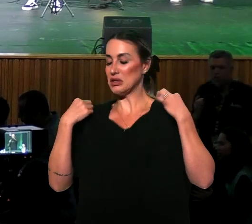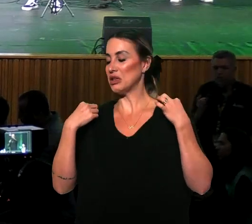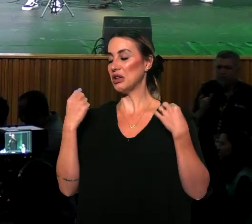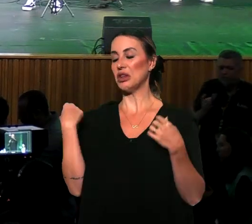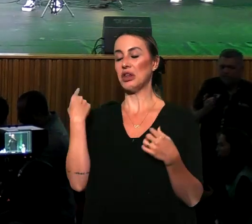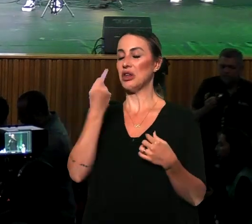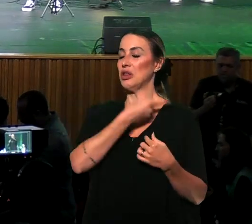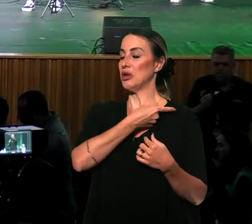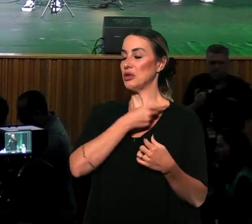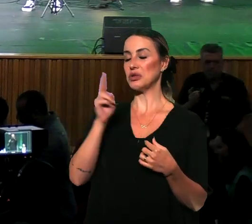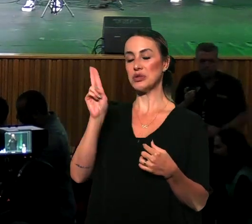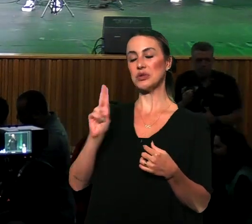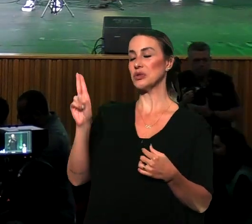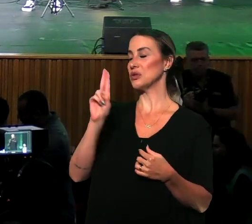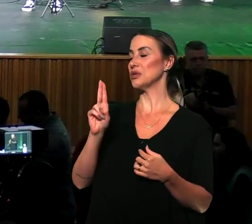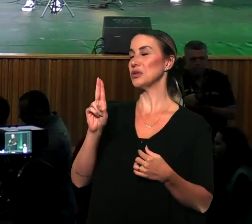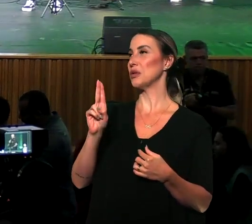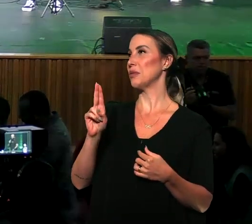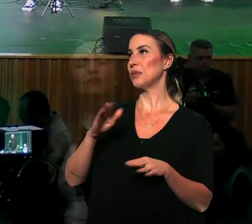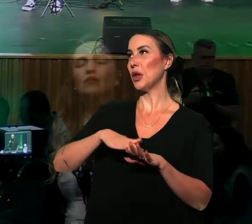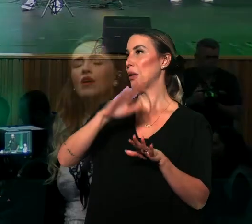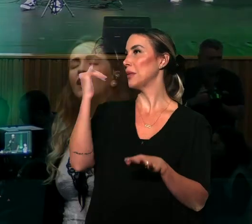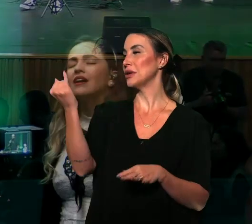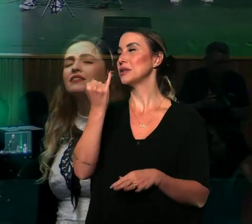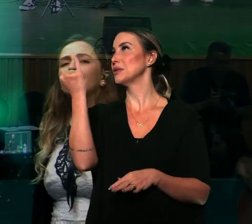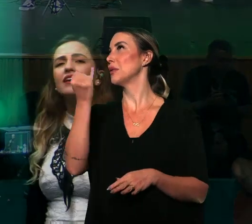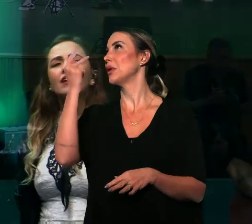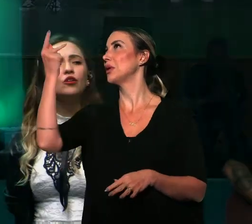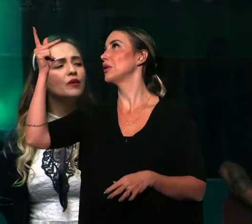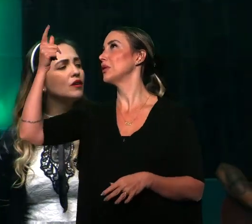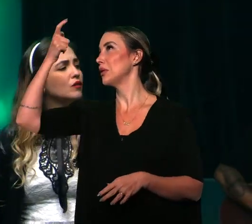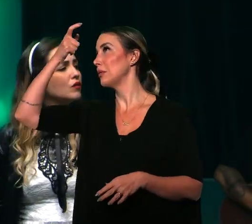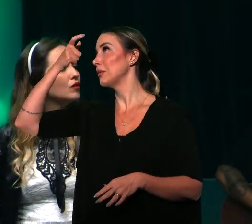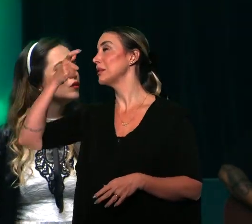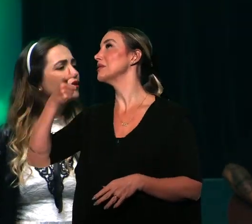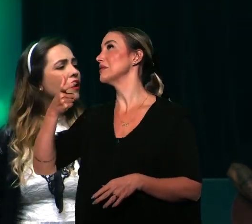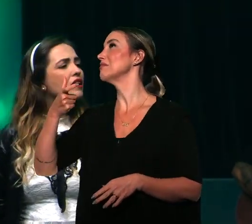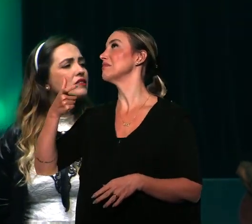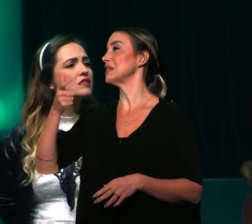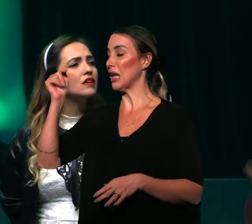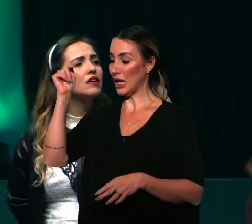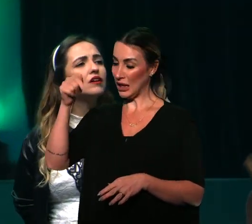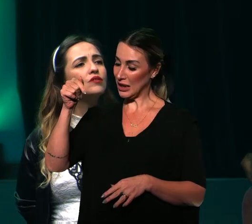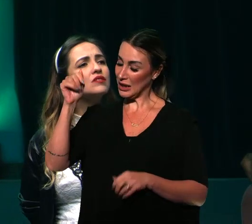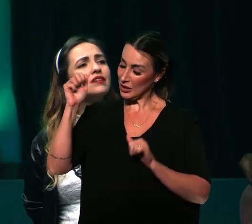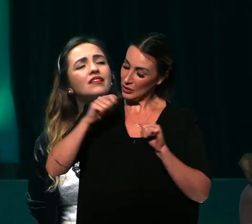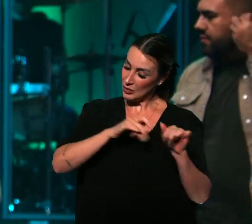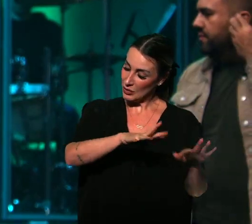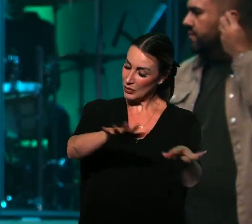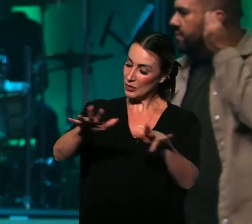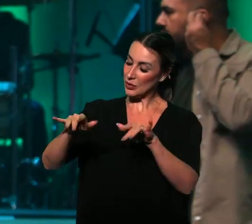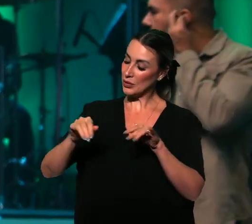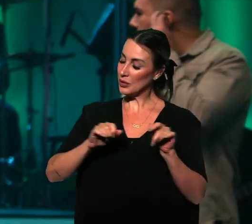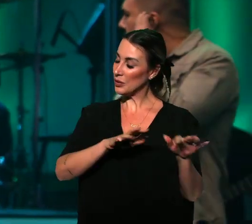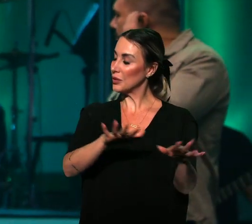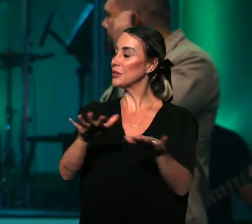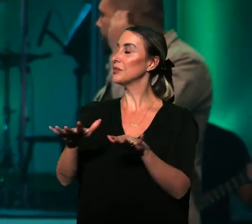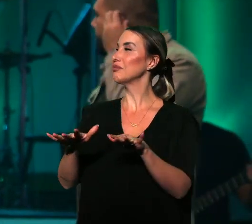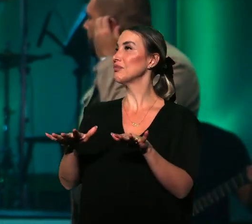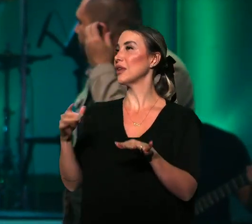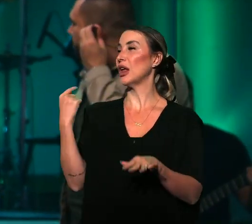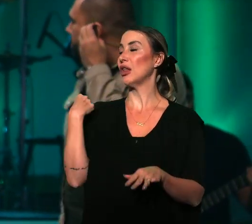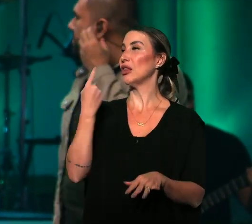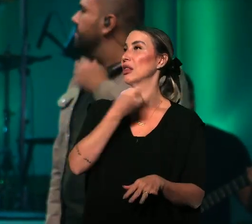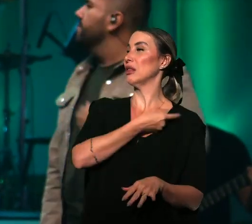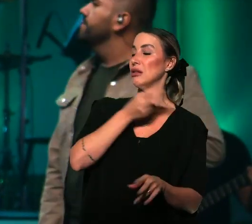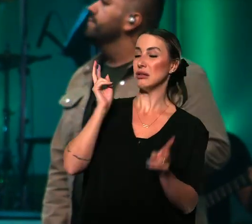importa é a Tua presença derramada aqui, Deus. Quando olhamos para as cores e para os times, às vezes